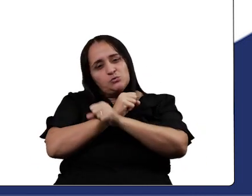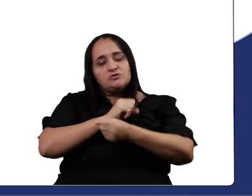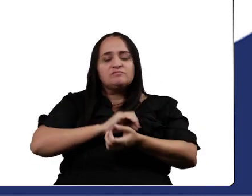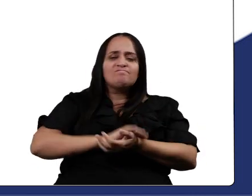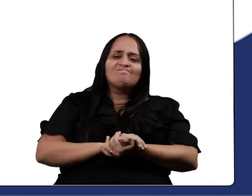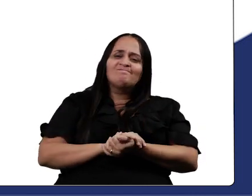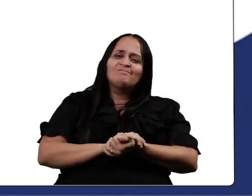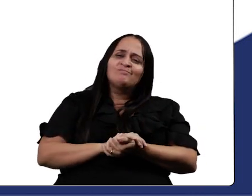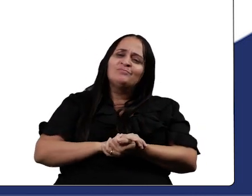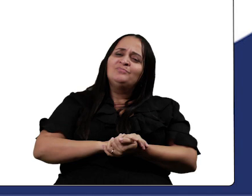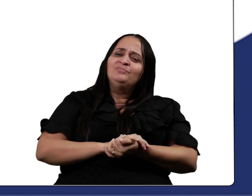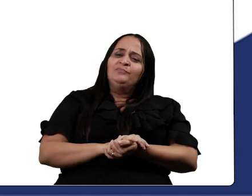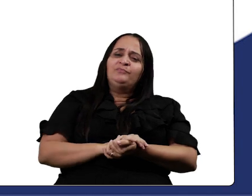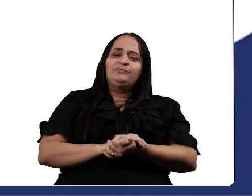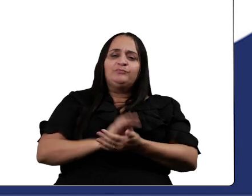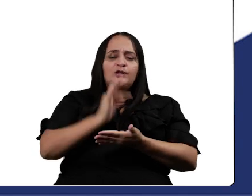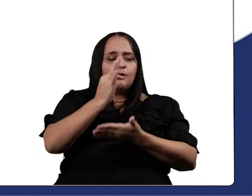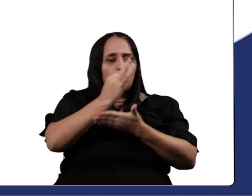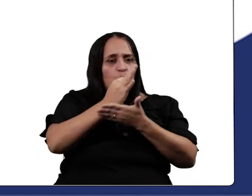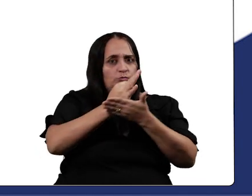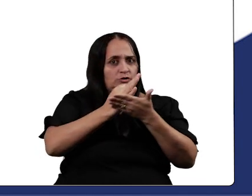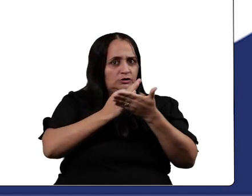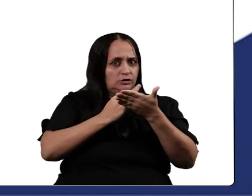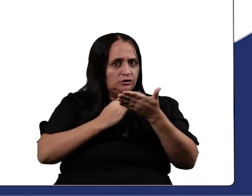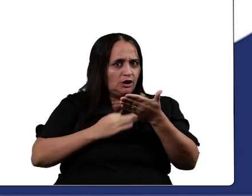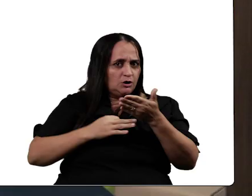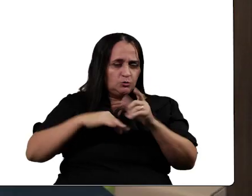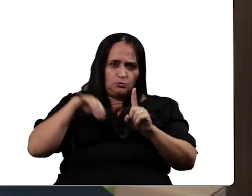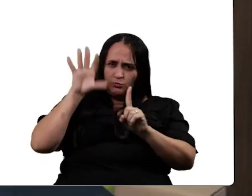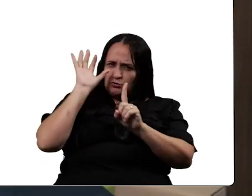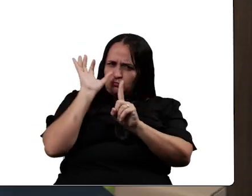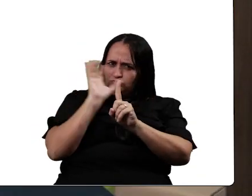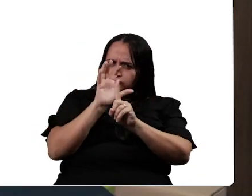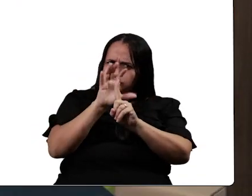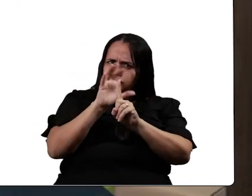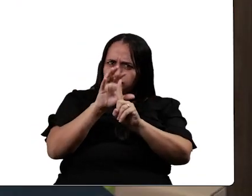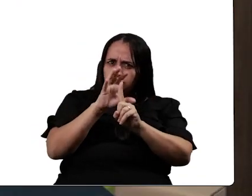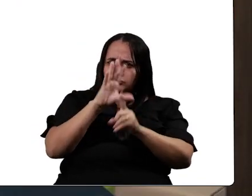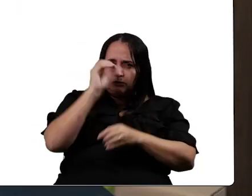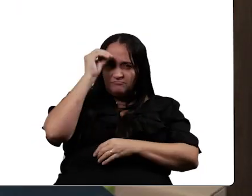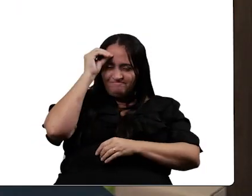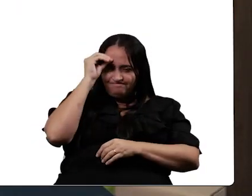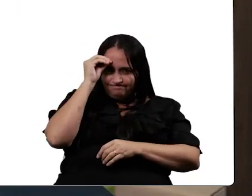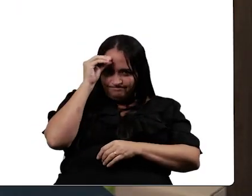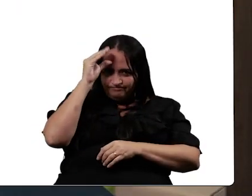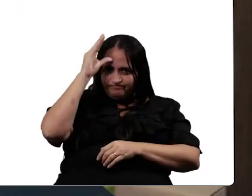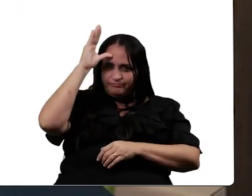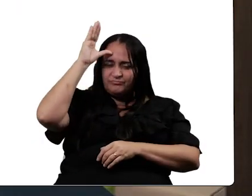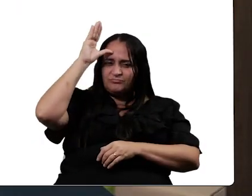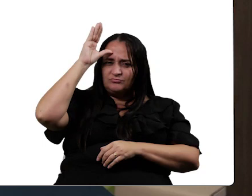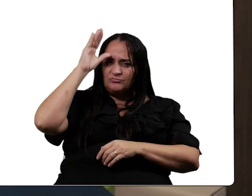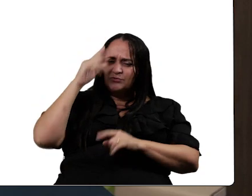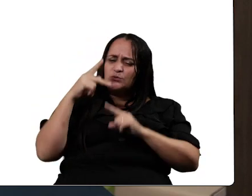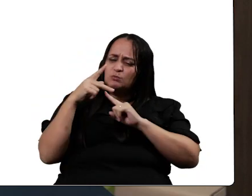persuasivo com o objetivo de convencimento. Duas palavras difíceis